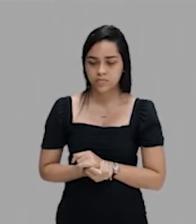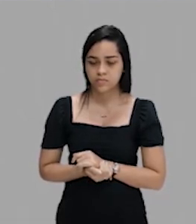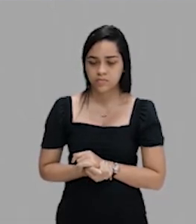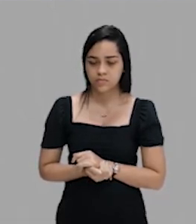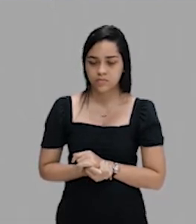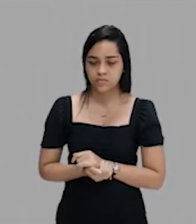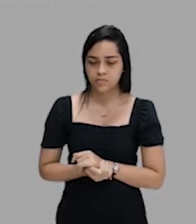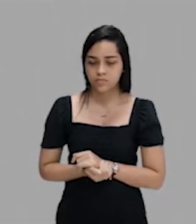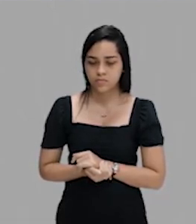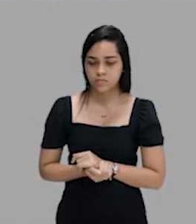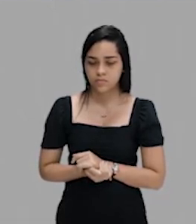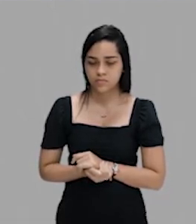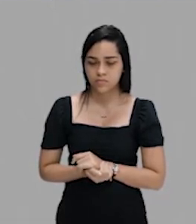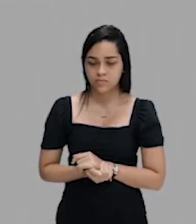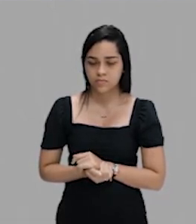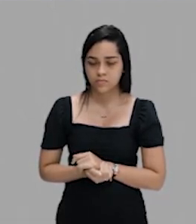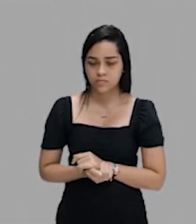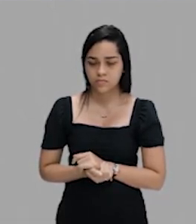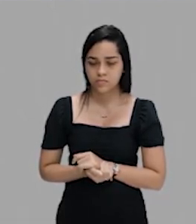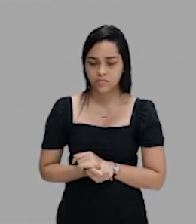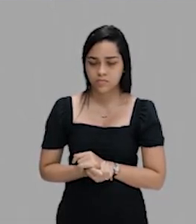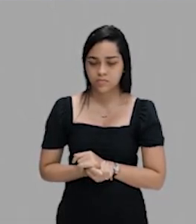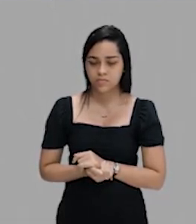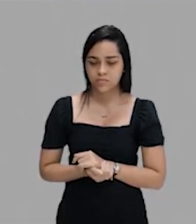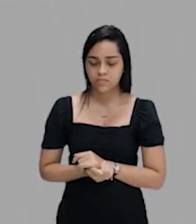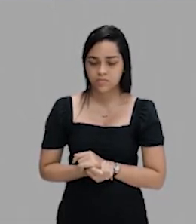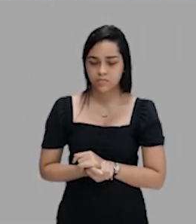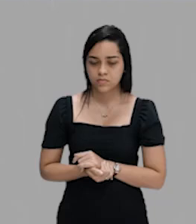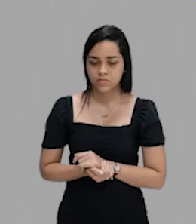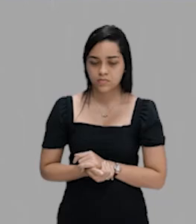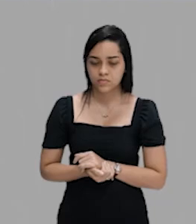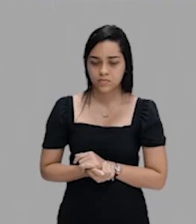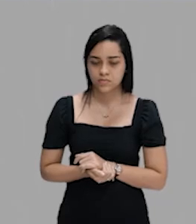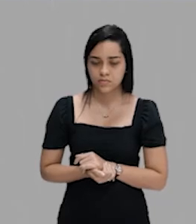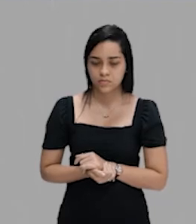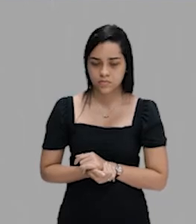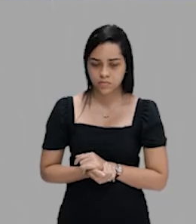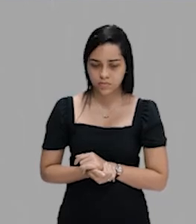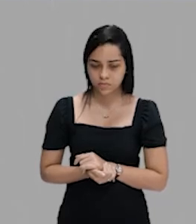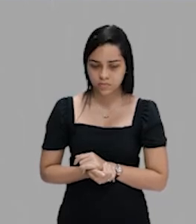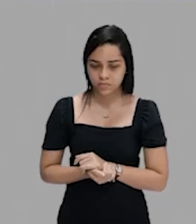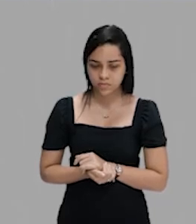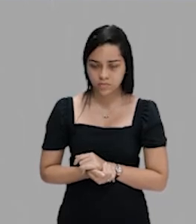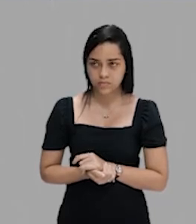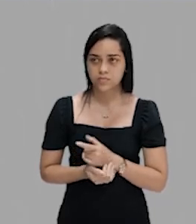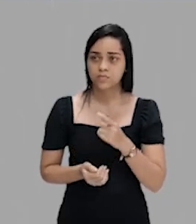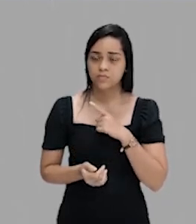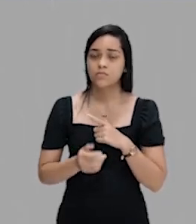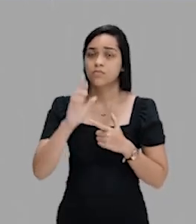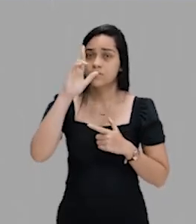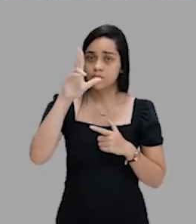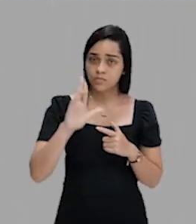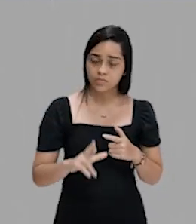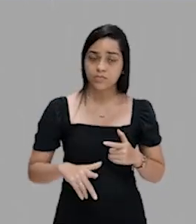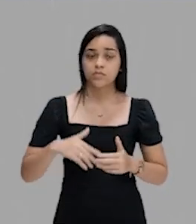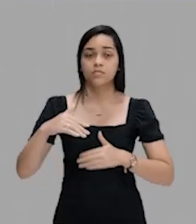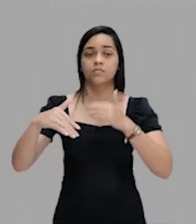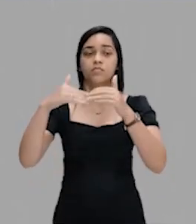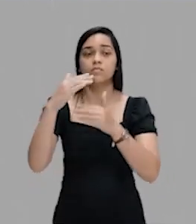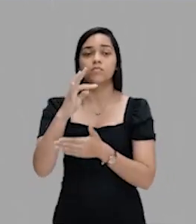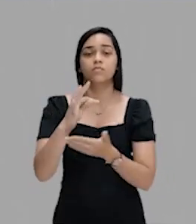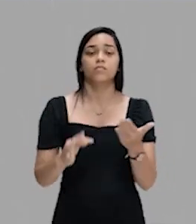todos os alunos do 9º ano Fizeram bagunça e estão sem recreio há uma diferença aí na construção